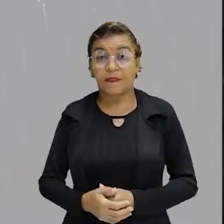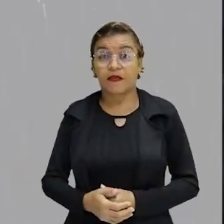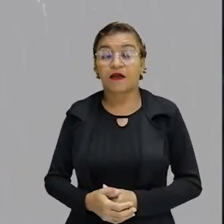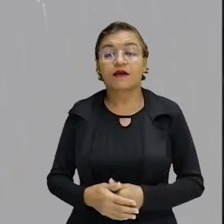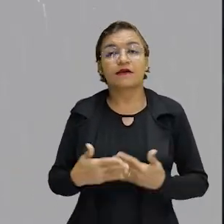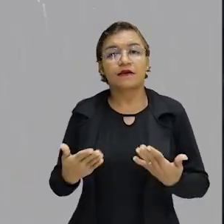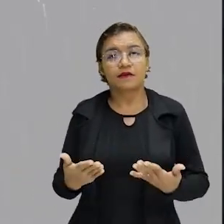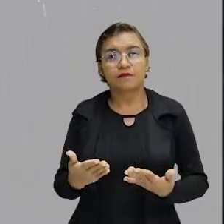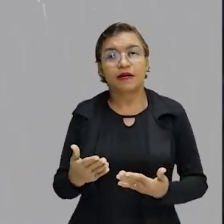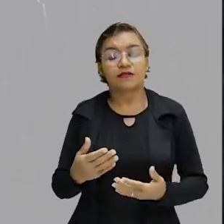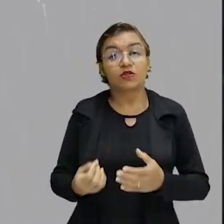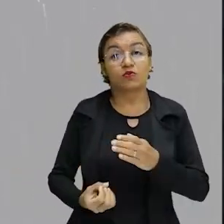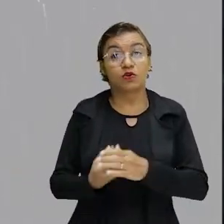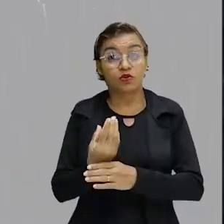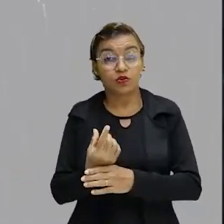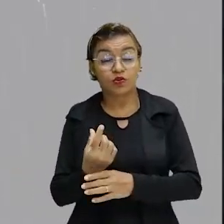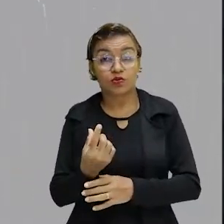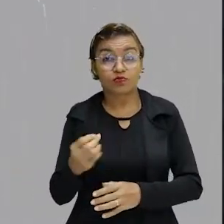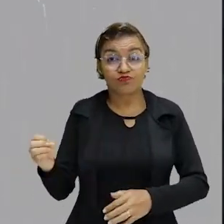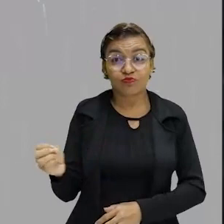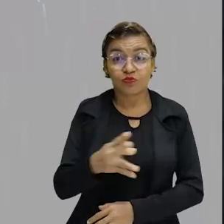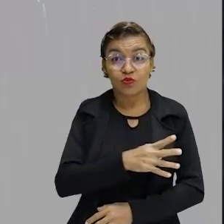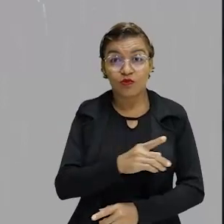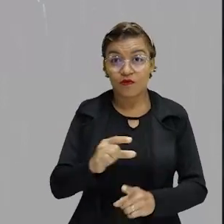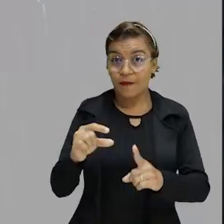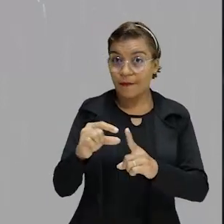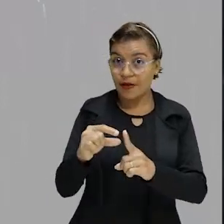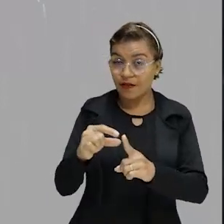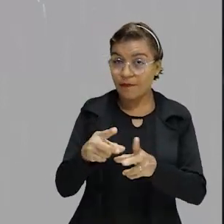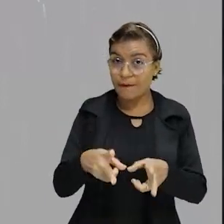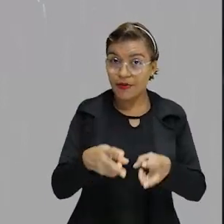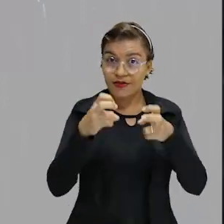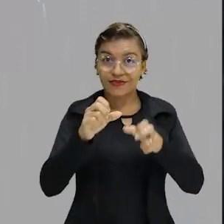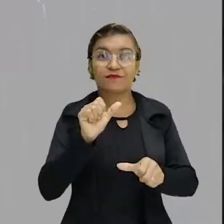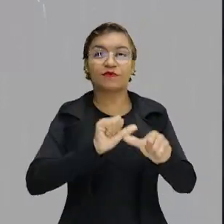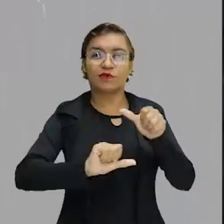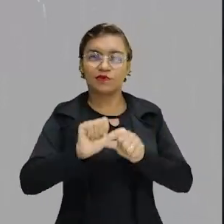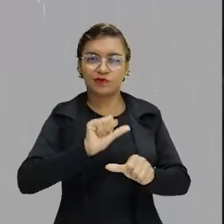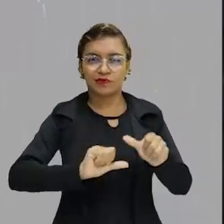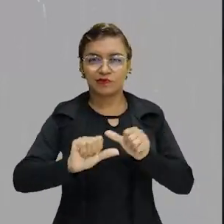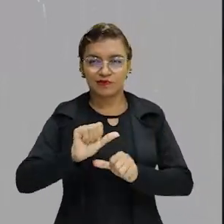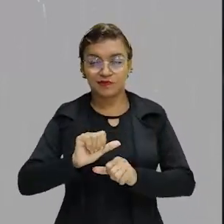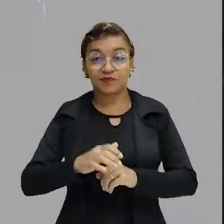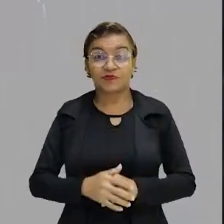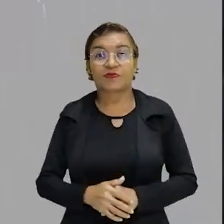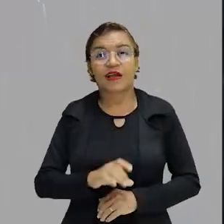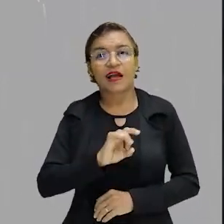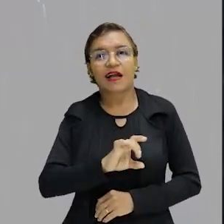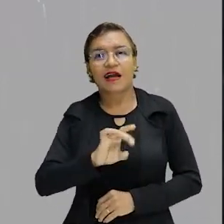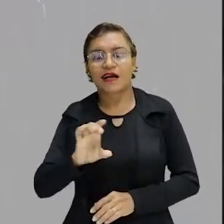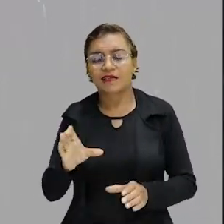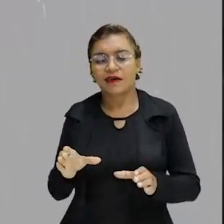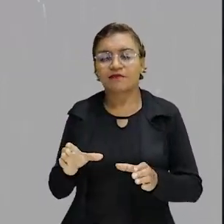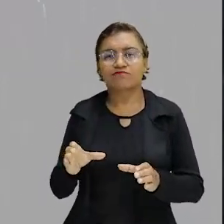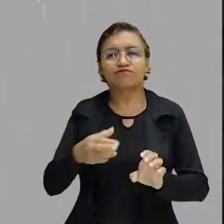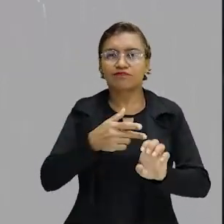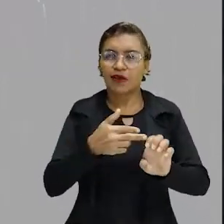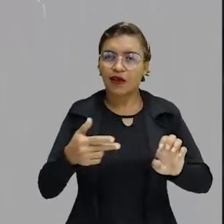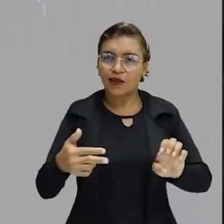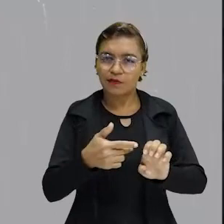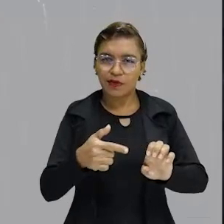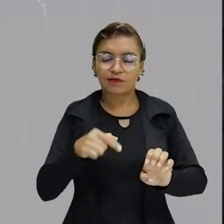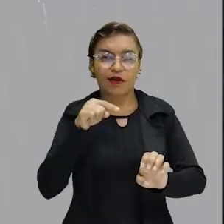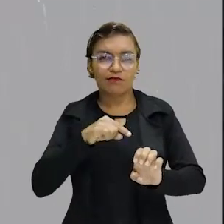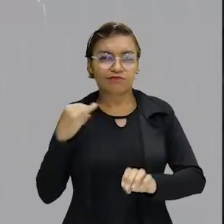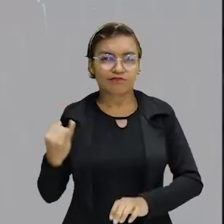formar uma nova palavra que a gente percebe essa alteração. Então, vamos ver cada um desses elementos, desses 5 elementos e a importância deles